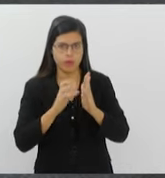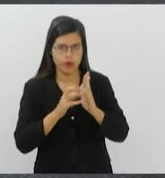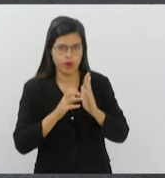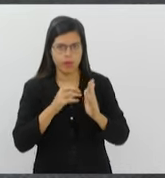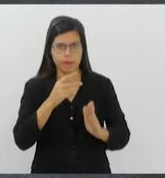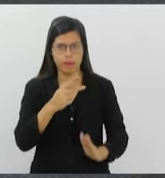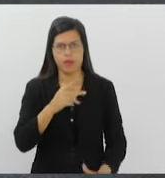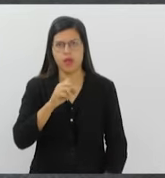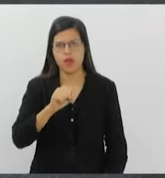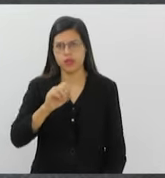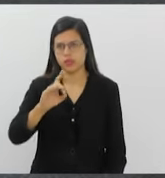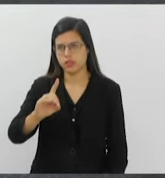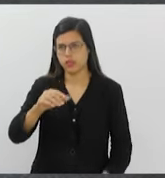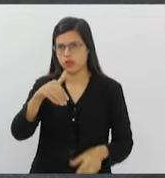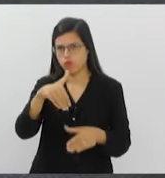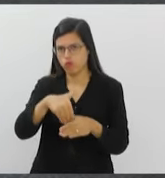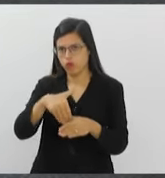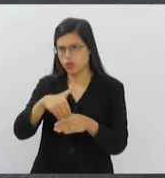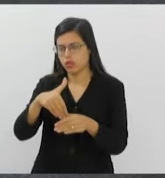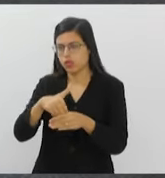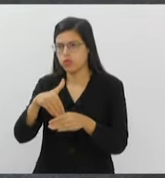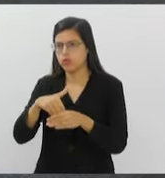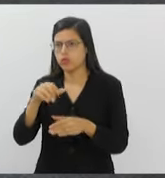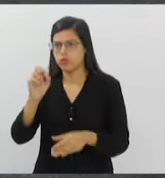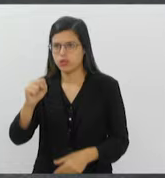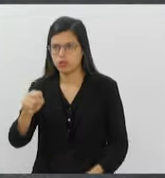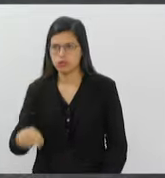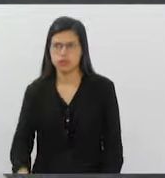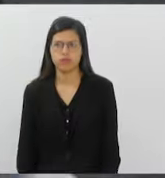estamos votando sim, senhor presidente.